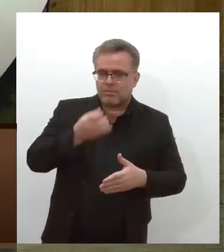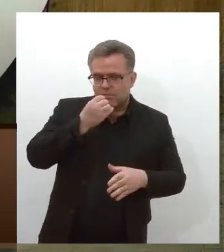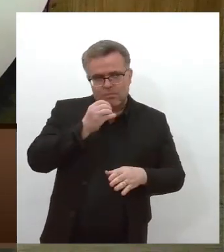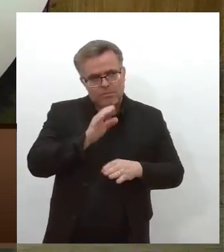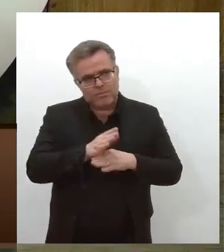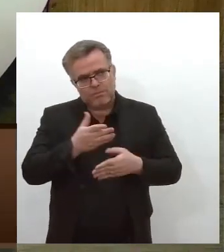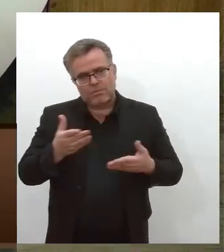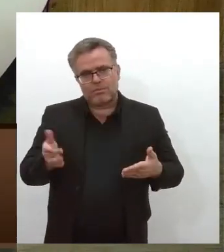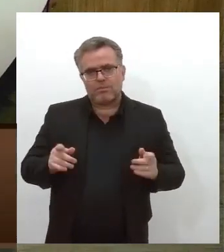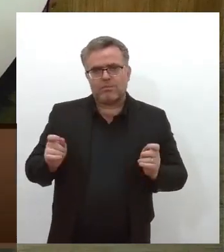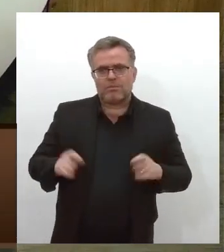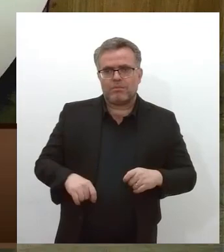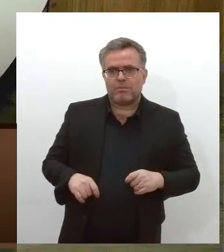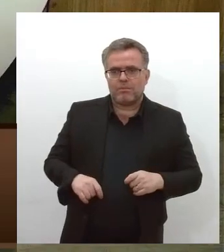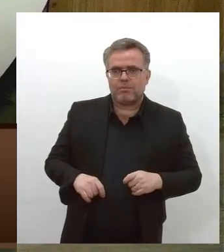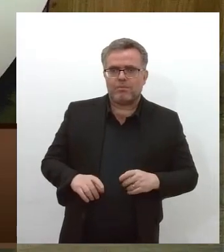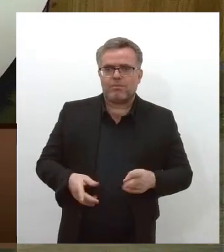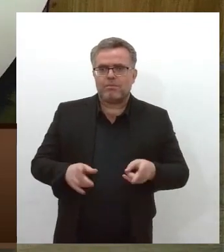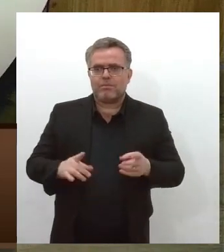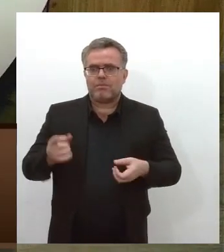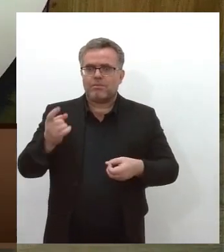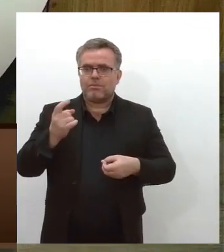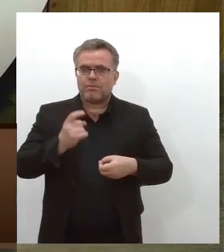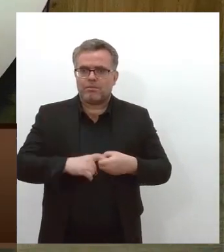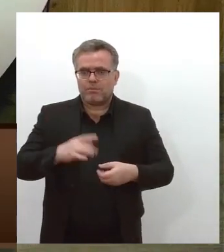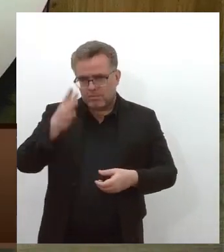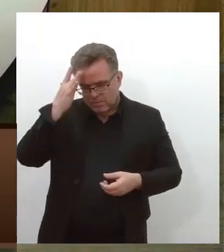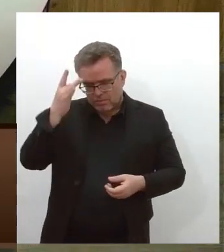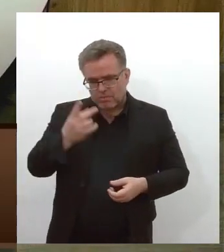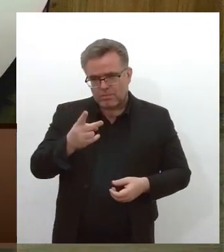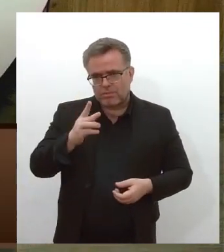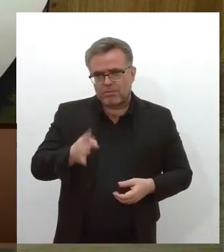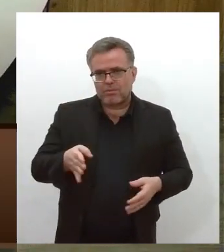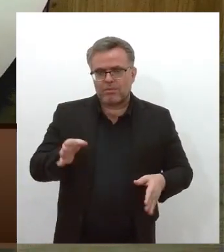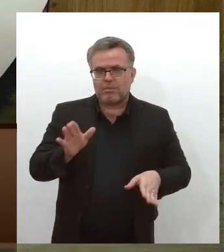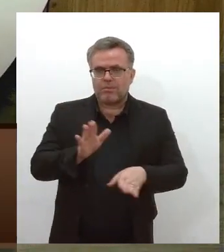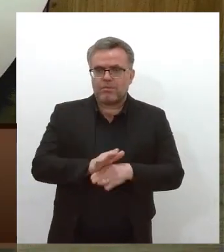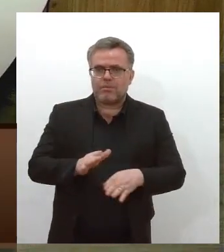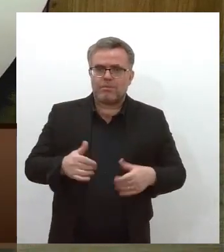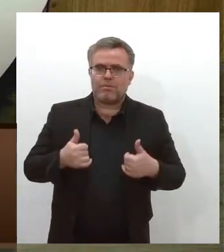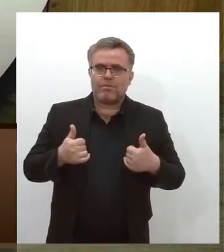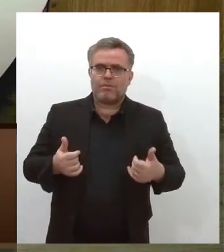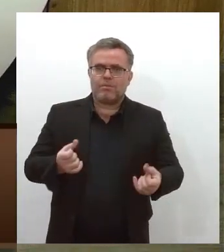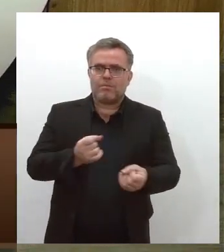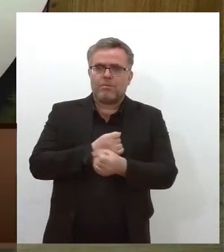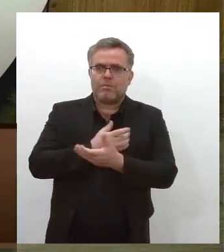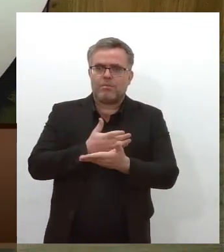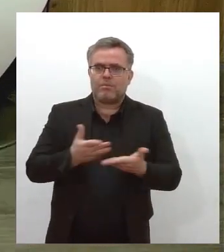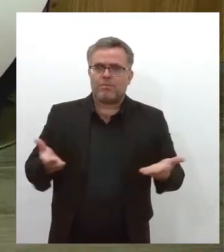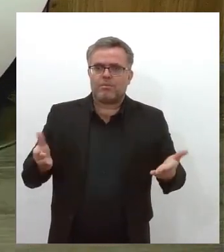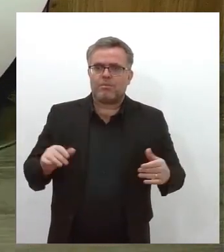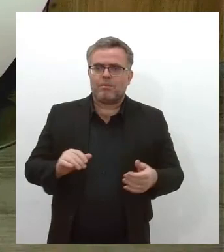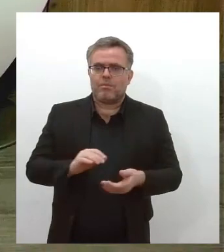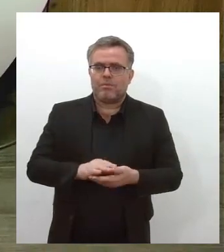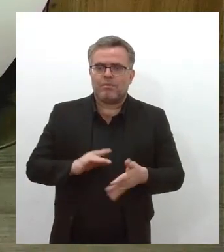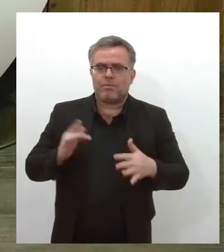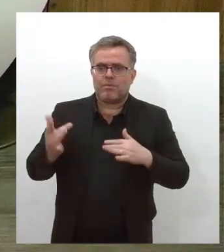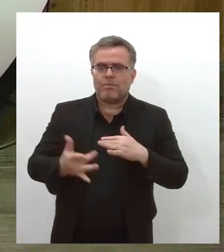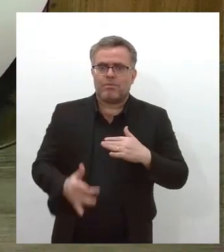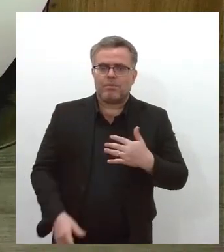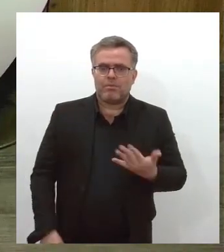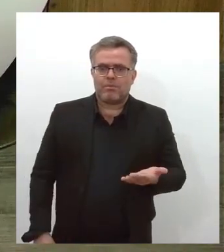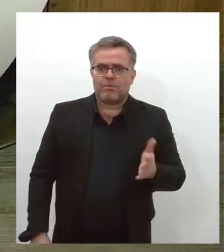Fim de programa por hoje. A gente volta a se encontrar amanhã às 2:30 da tarde ao vivo. Grande abraço, continue conectado aí com as nossas redes sociais. Tchau, tchau.